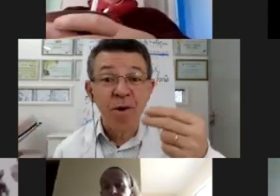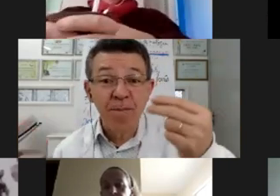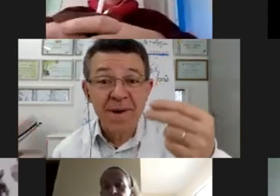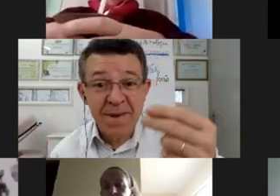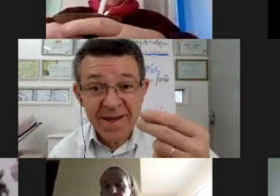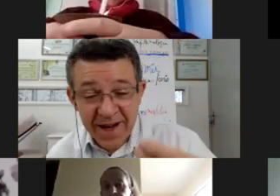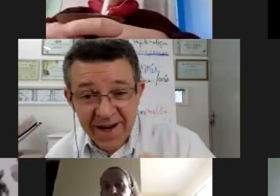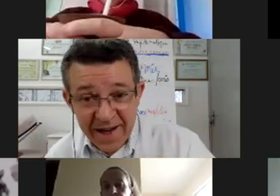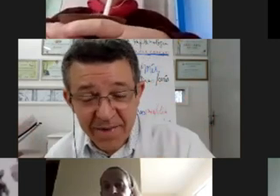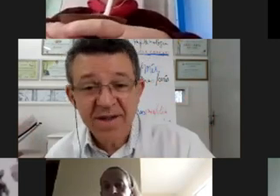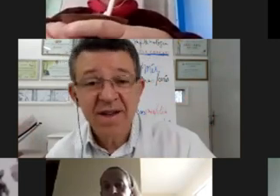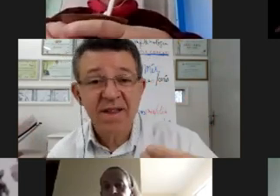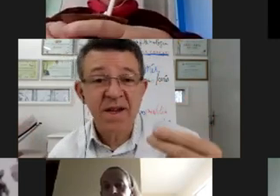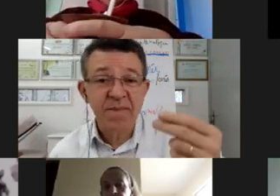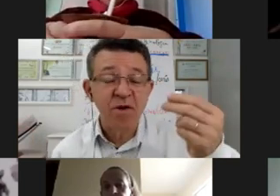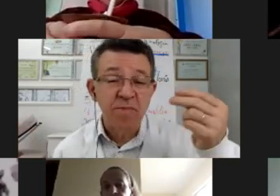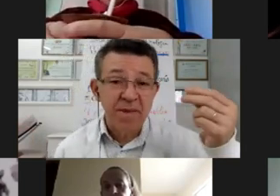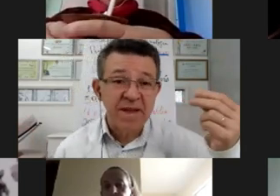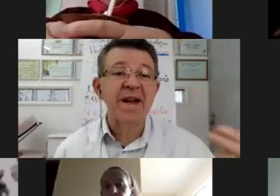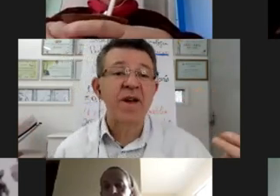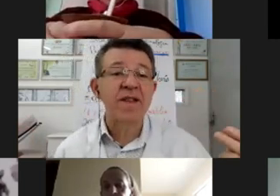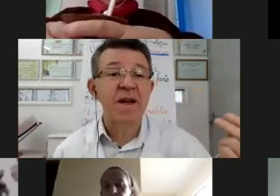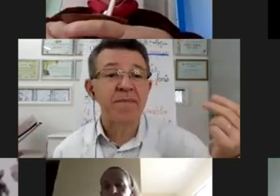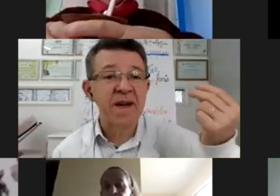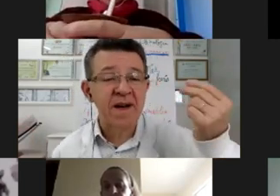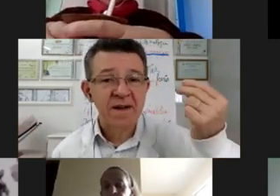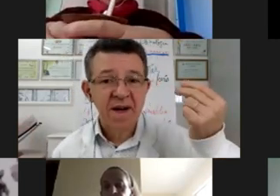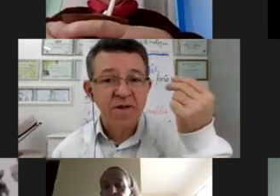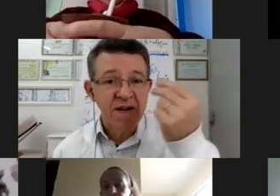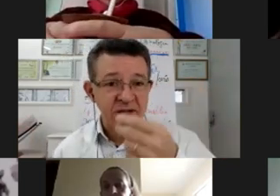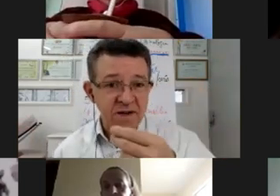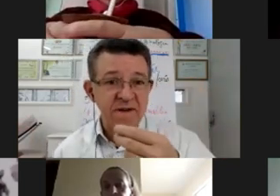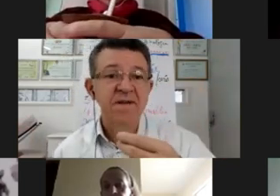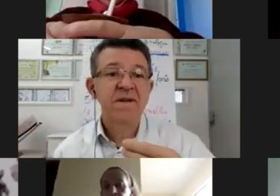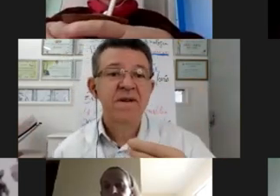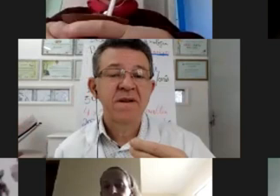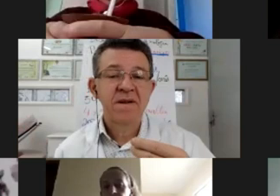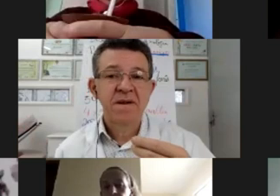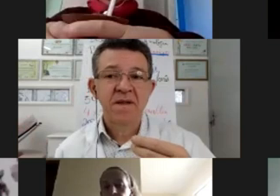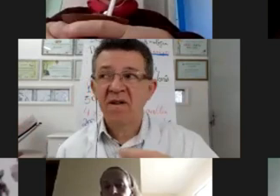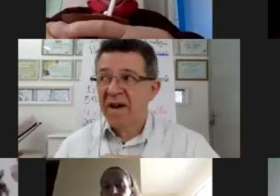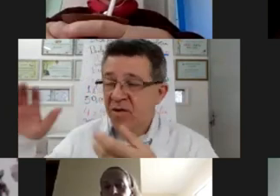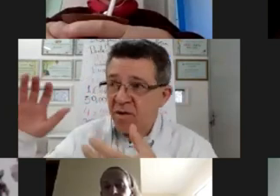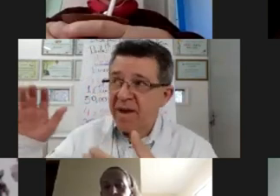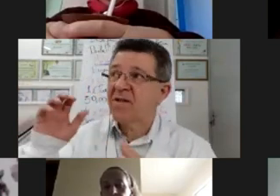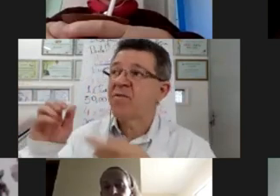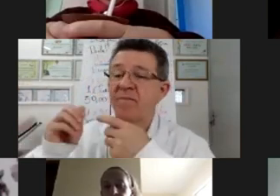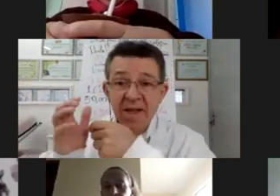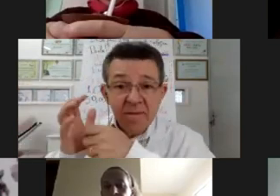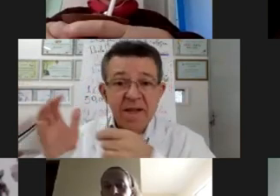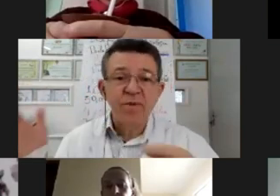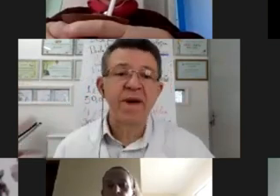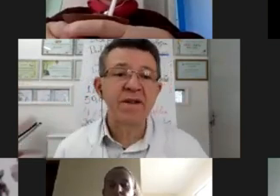terapia complementar. Lembra? É terapia complementar, não é terapia alternativa. Então, ó, vai lá no seu